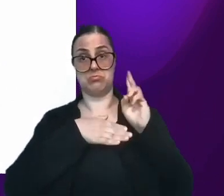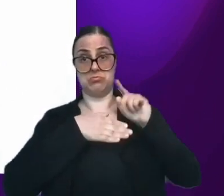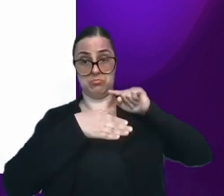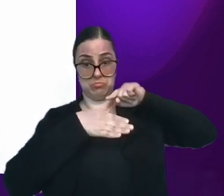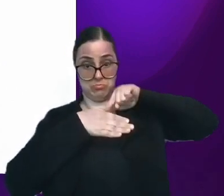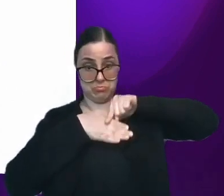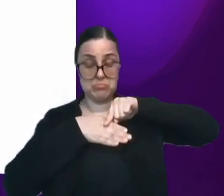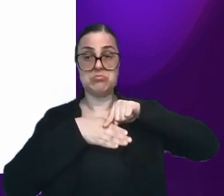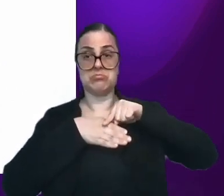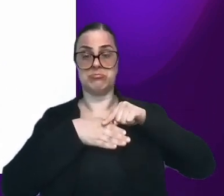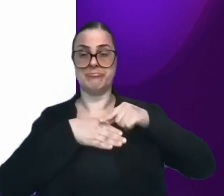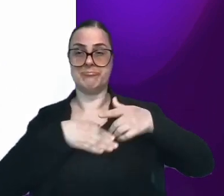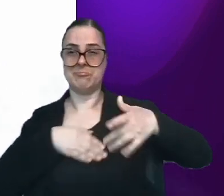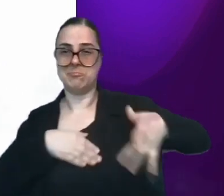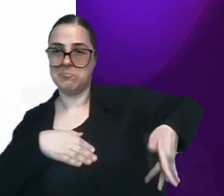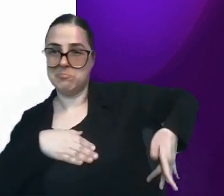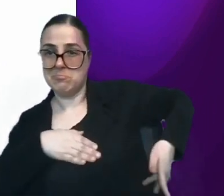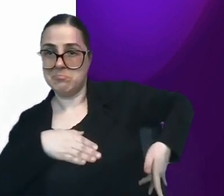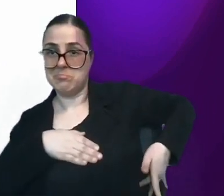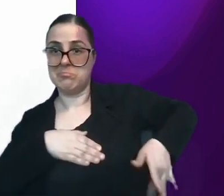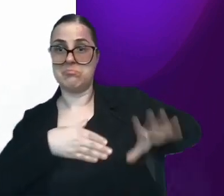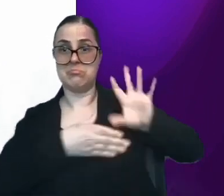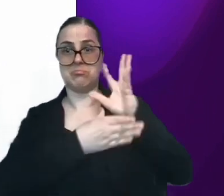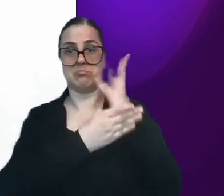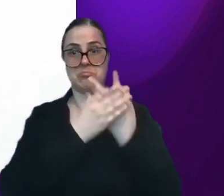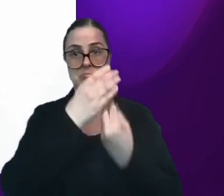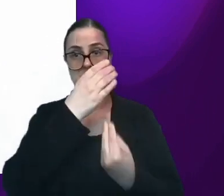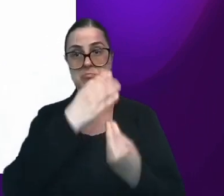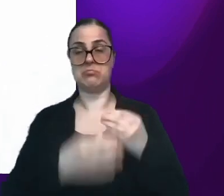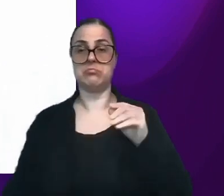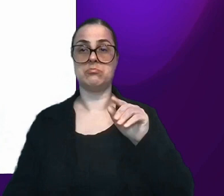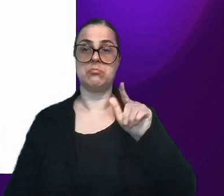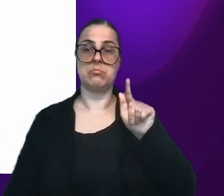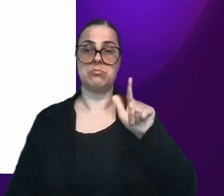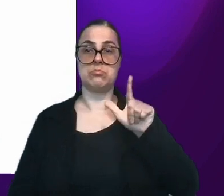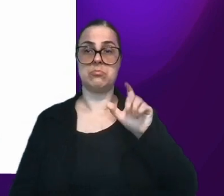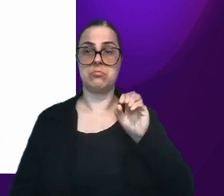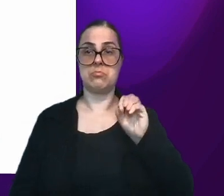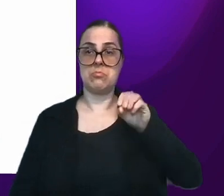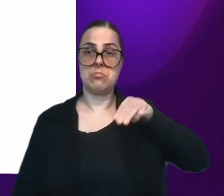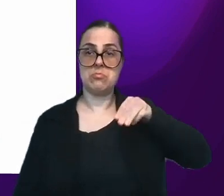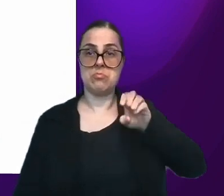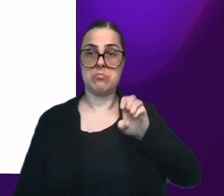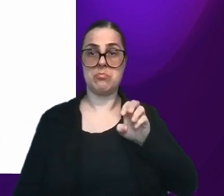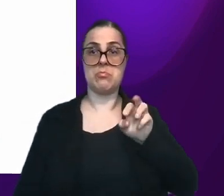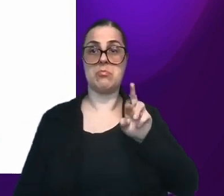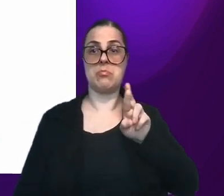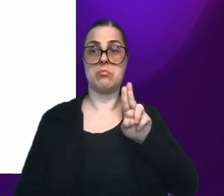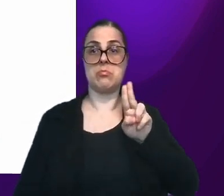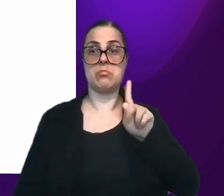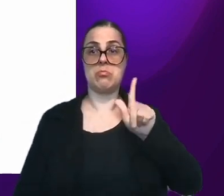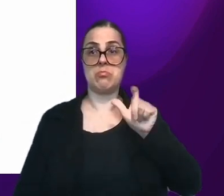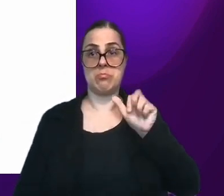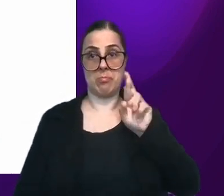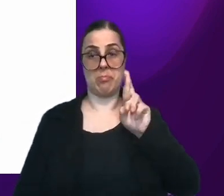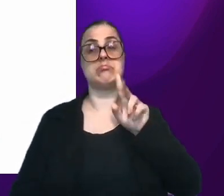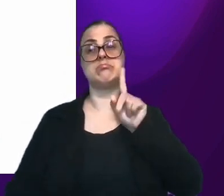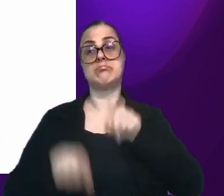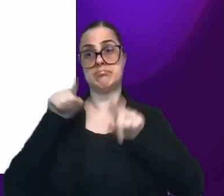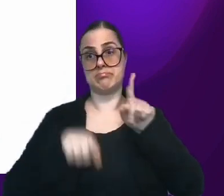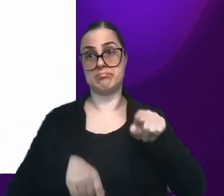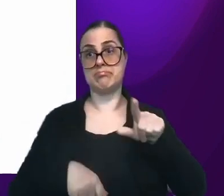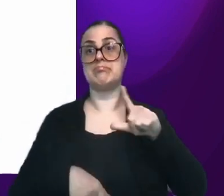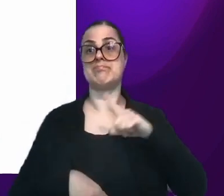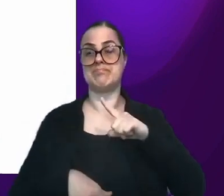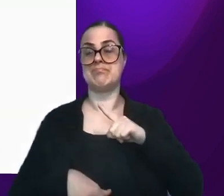uma redução na filtração glomerular e outros mecanismos que vocês já puderam ver naquelas ilustrações muito